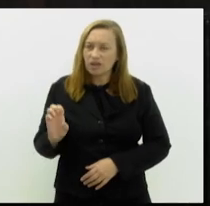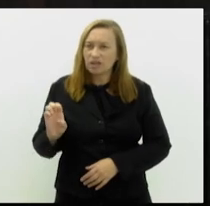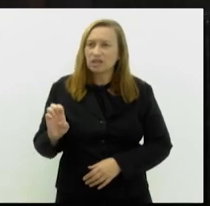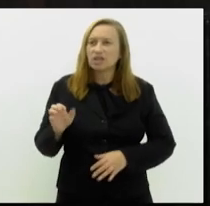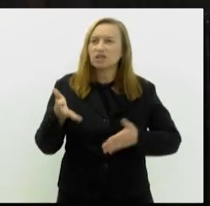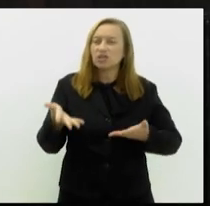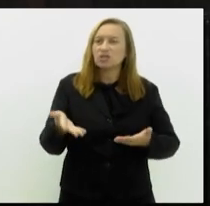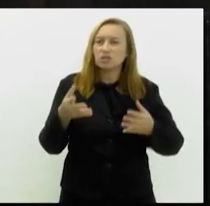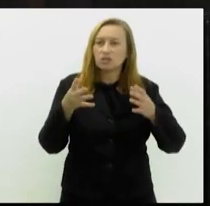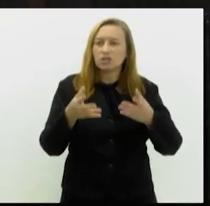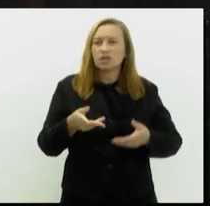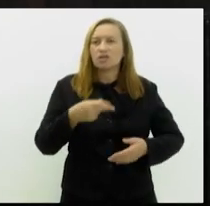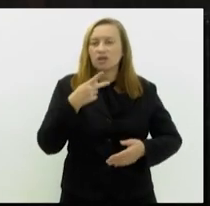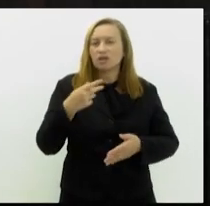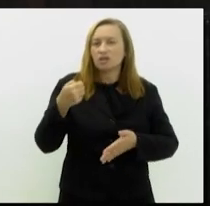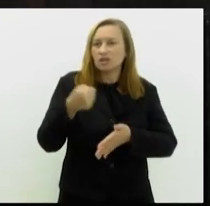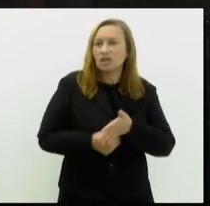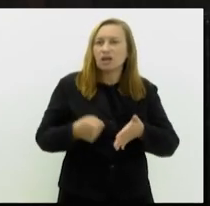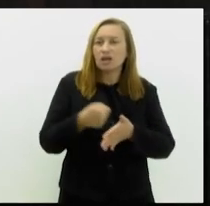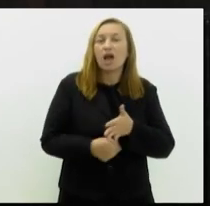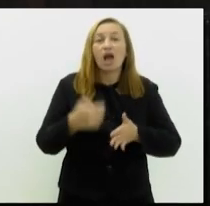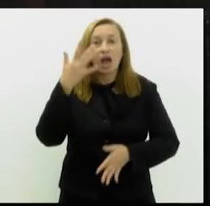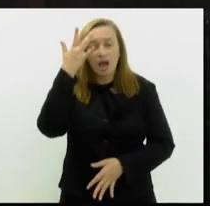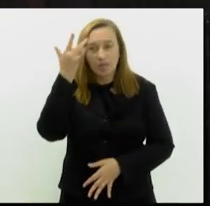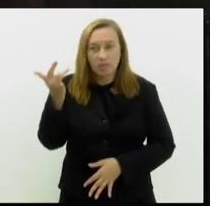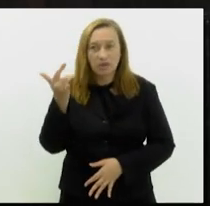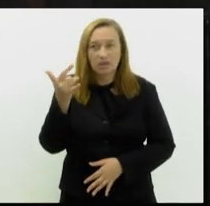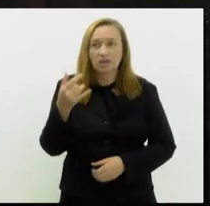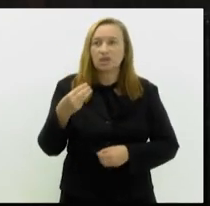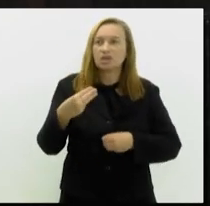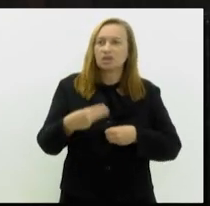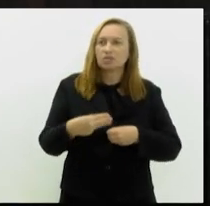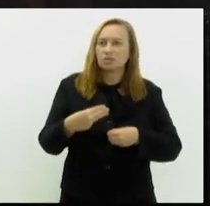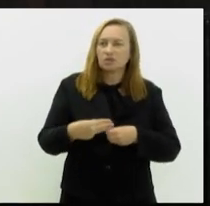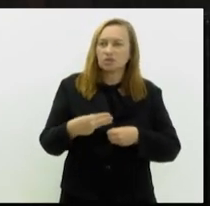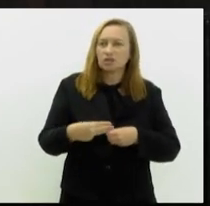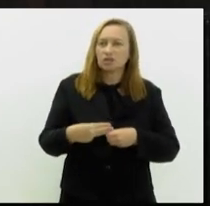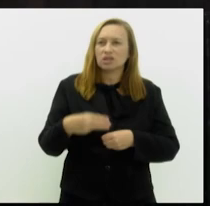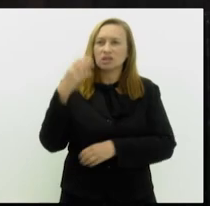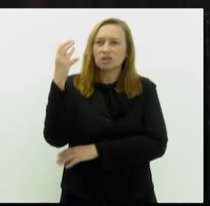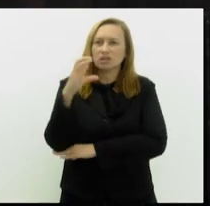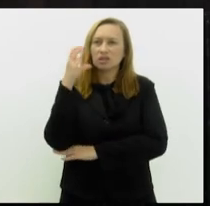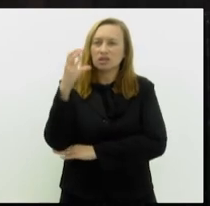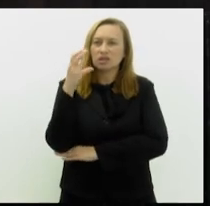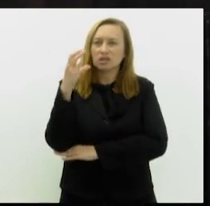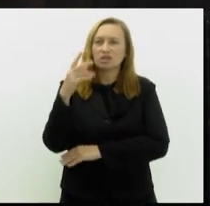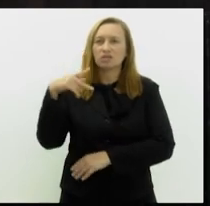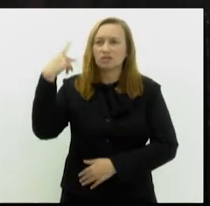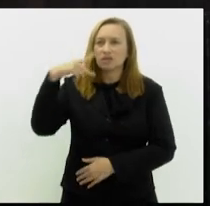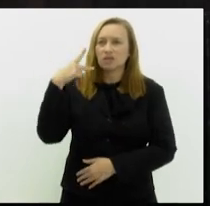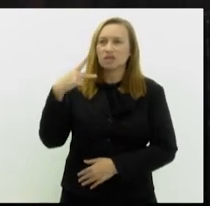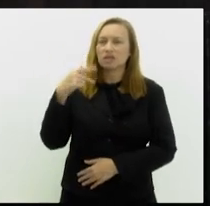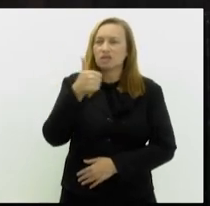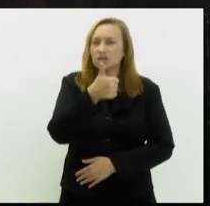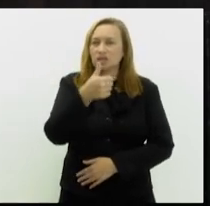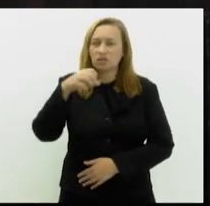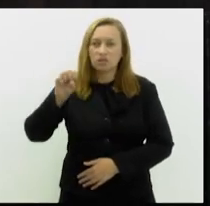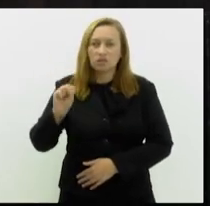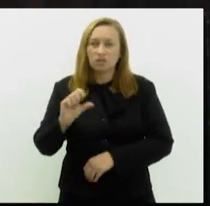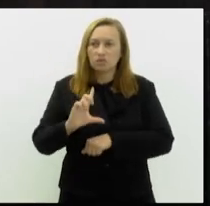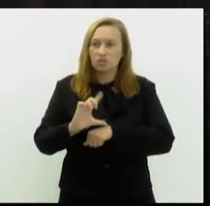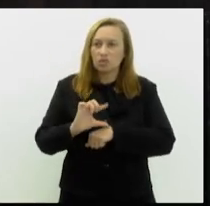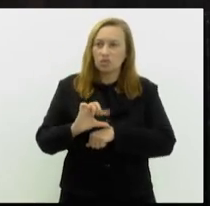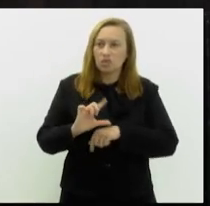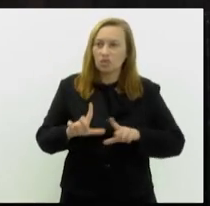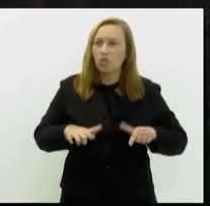um chamado à luta. Amanhã, no município de Niterói, em frente à Câmara de Vereadores, às 18 horas, faremos